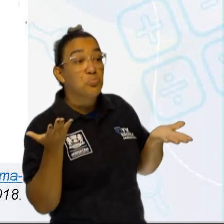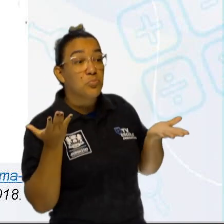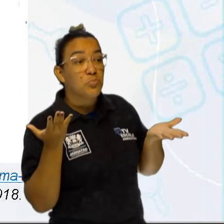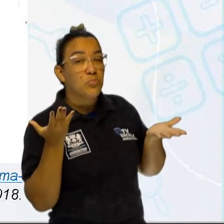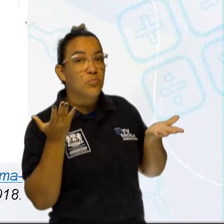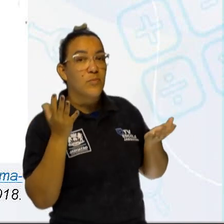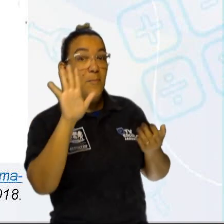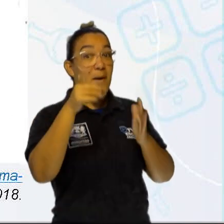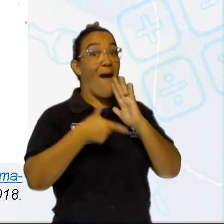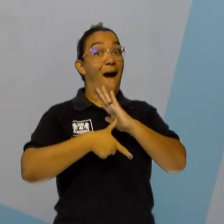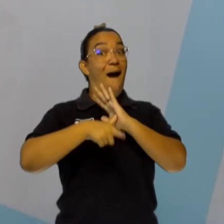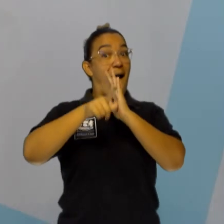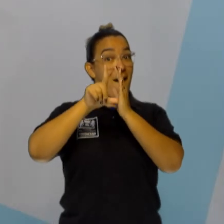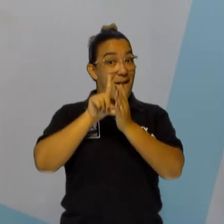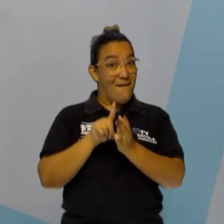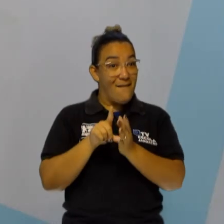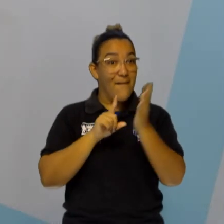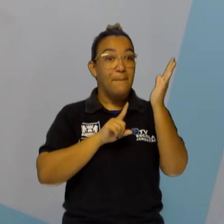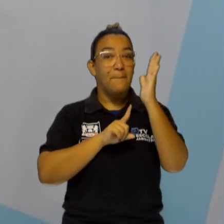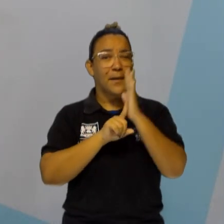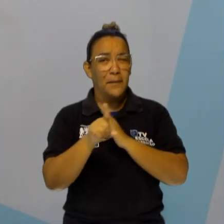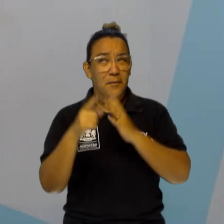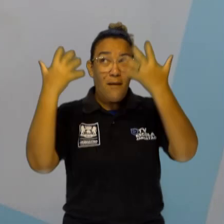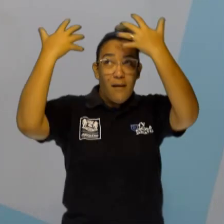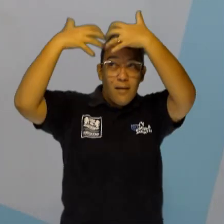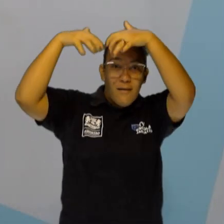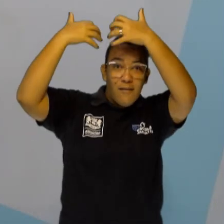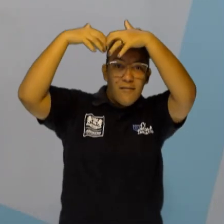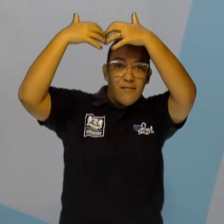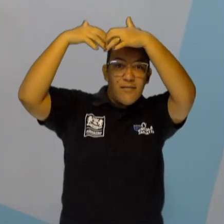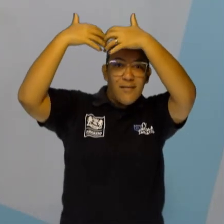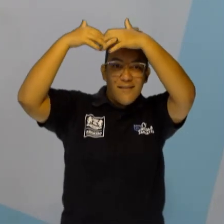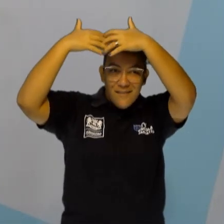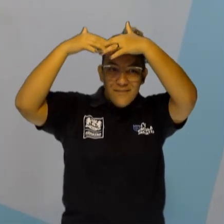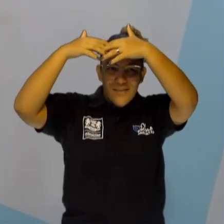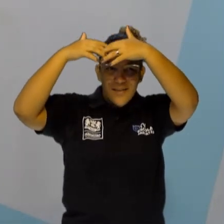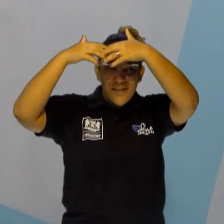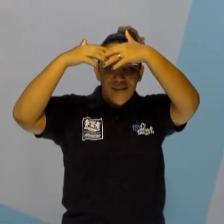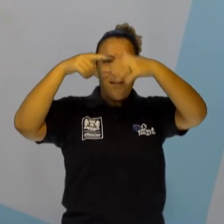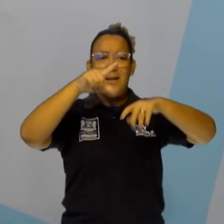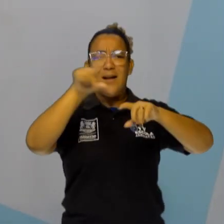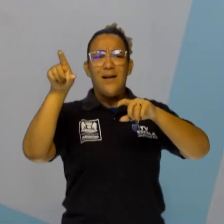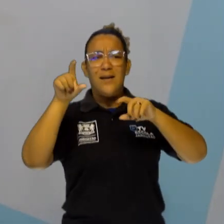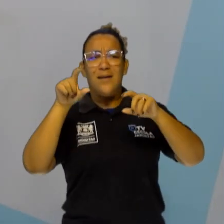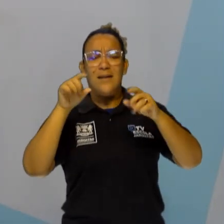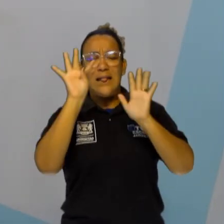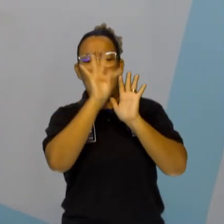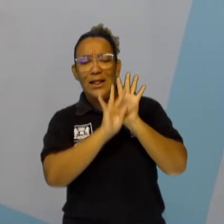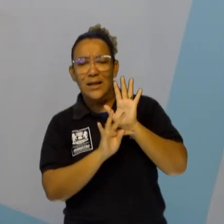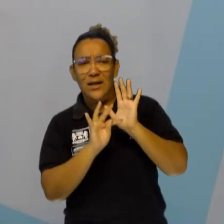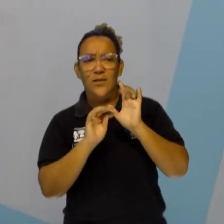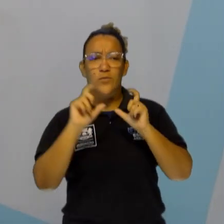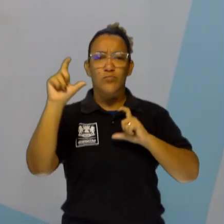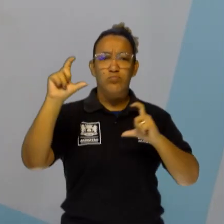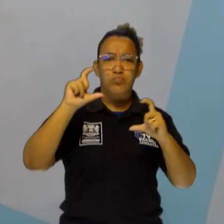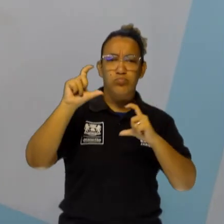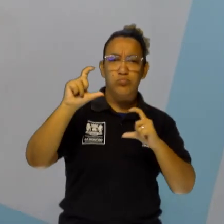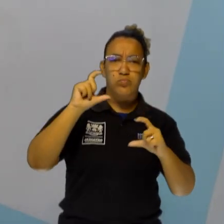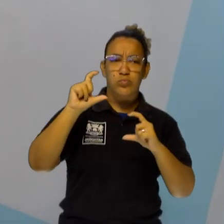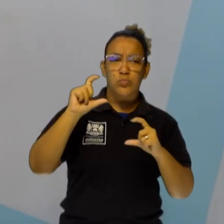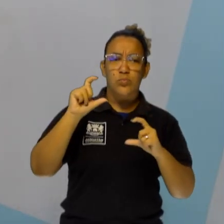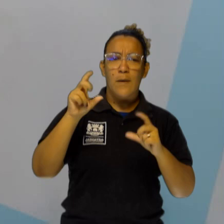questão, pessoal, vale a pena a gente refletir um pouquinho sobre o que essa charge está trazendo para a gente, né? Nós percebemos aqui o seguinte,